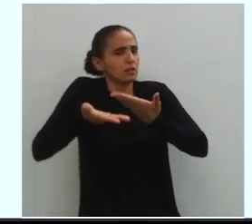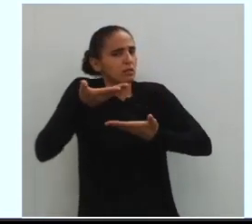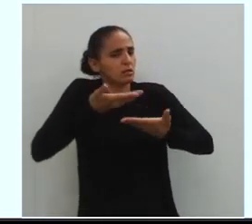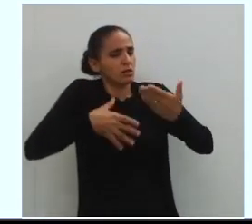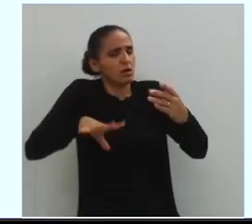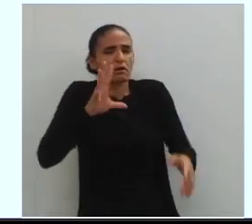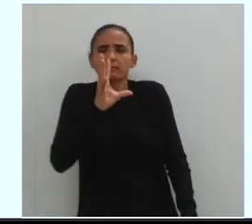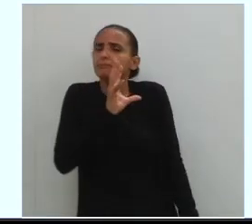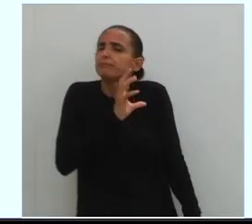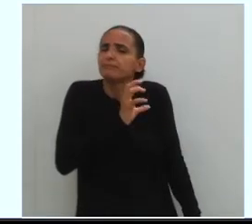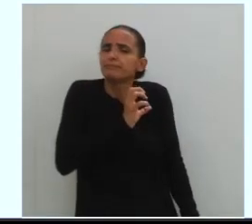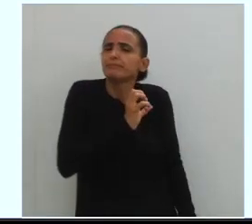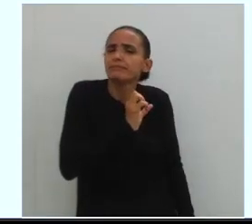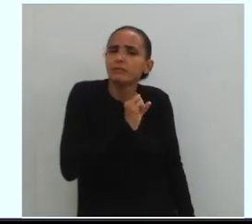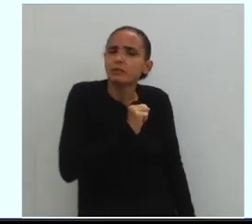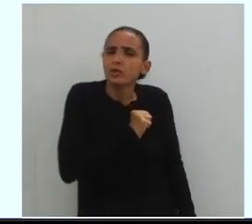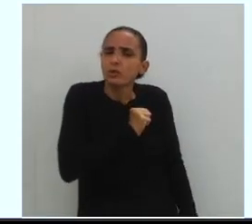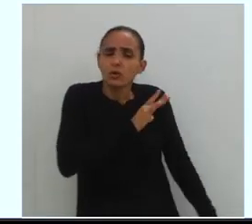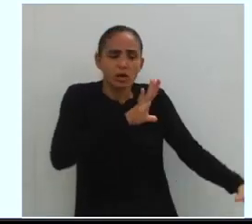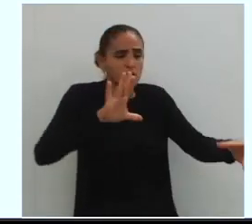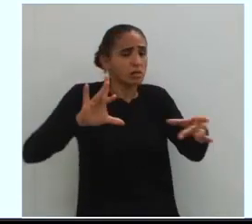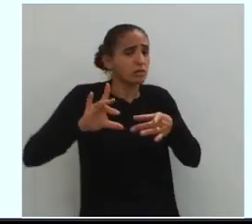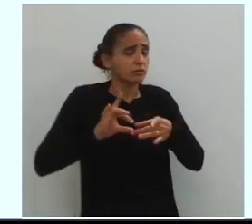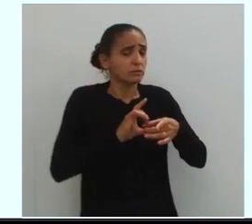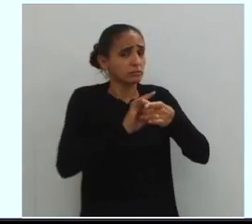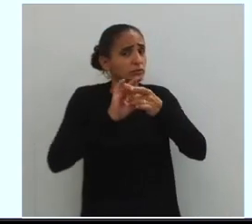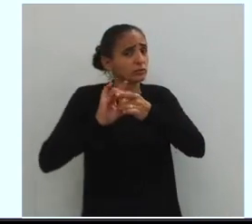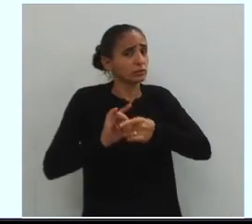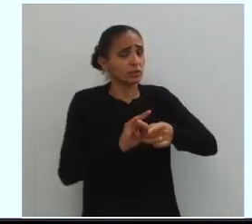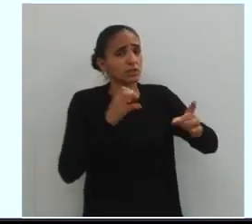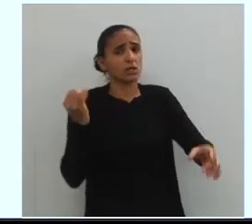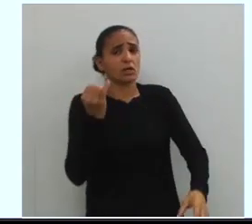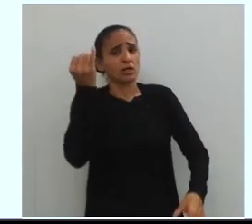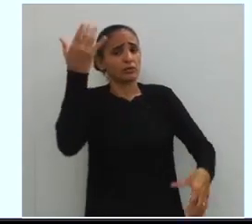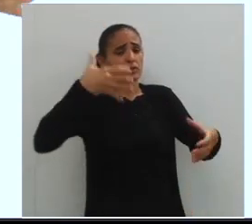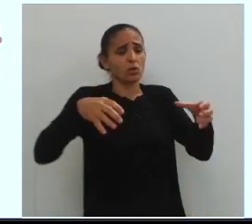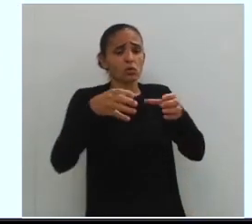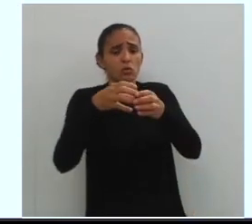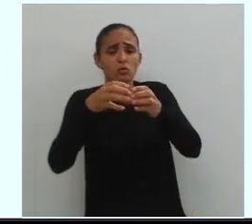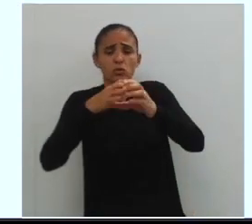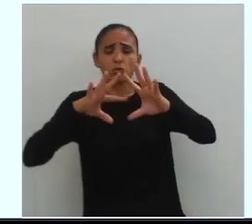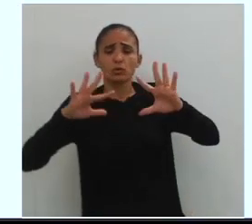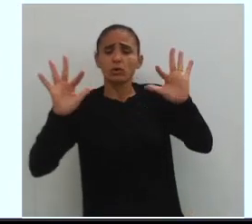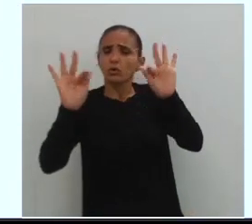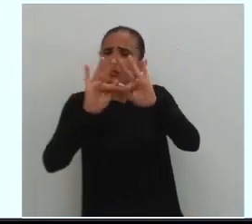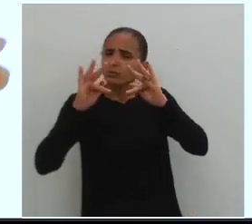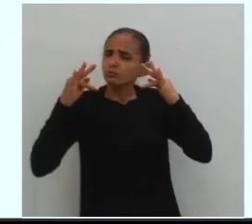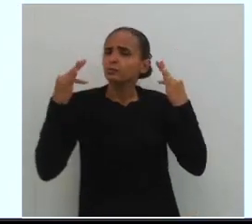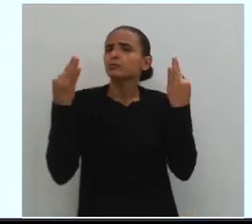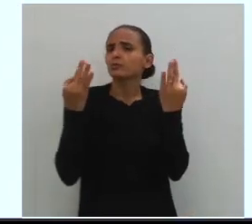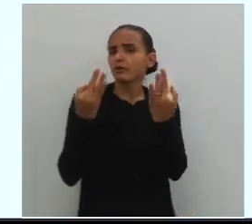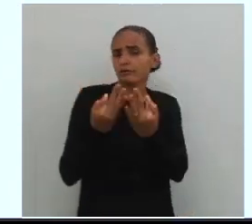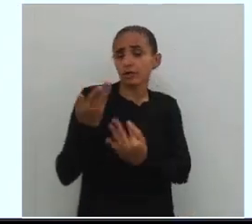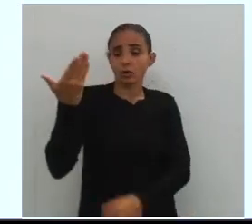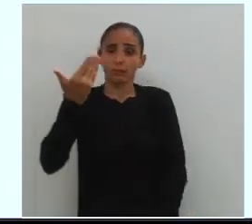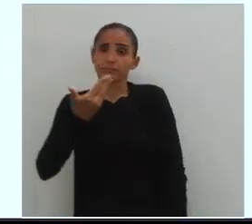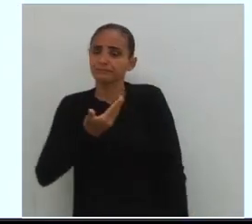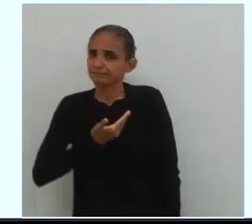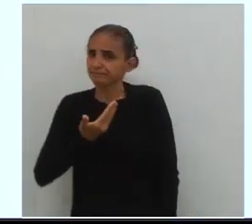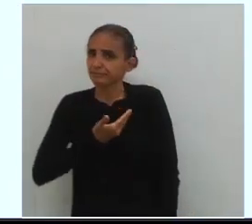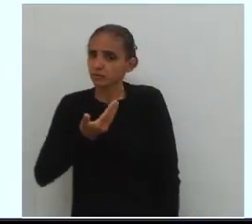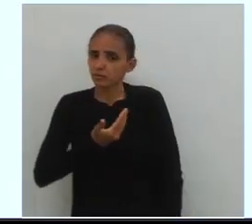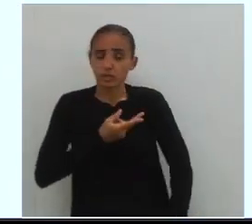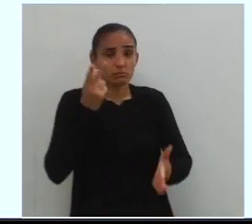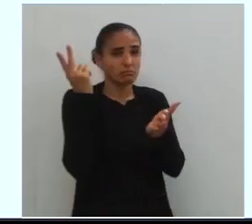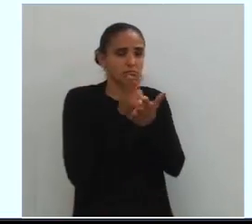vínculo afetivo e tenha laços importantes com o grupo todo, com o grupo familiar, com o grupo de